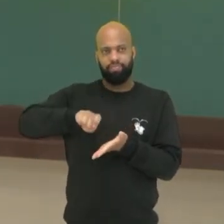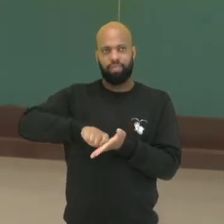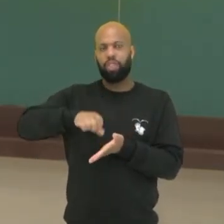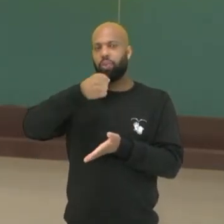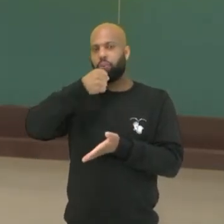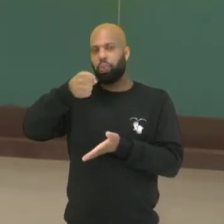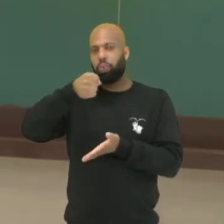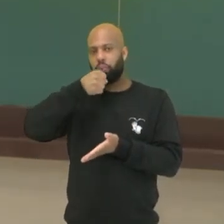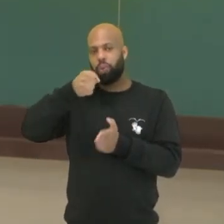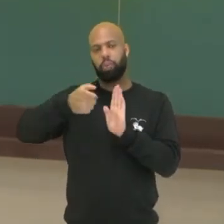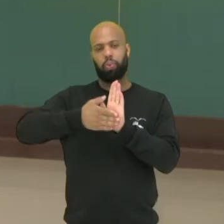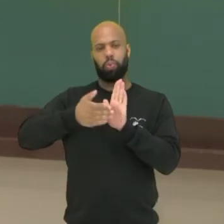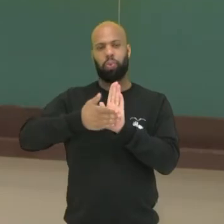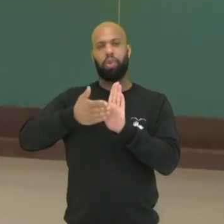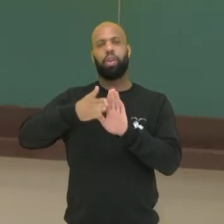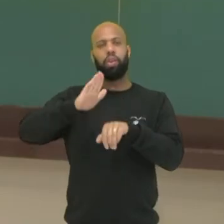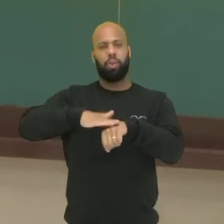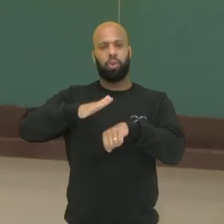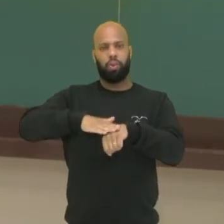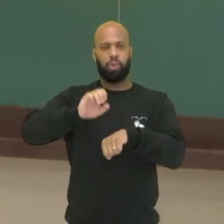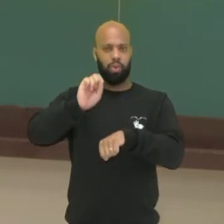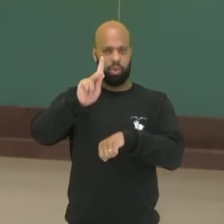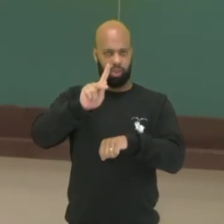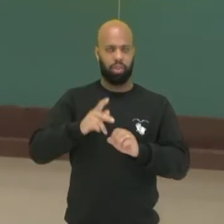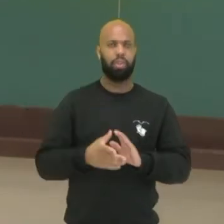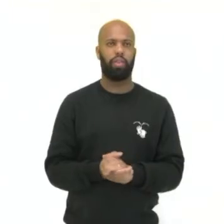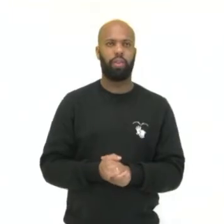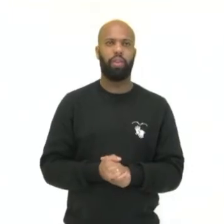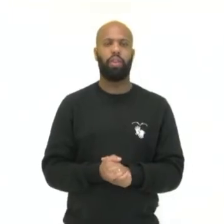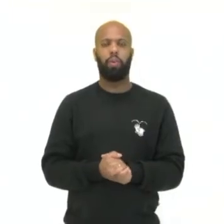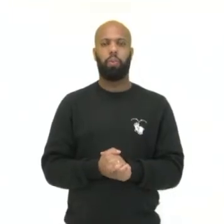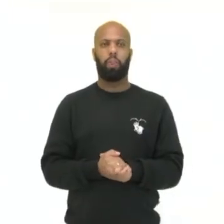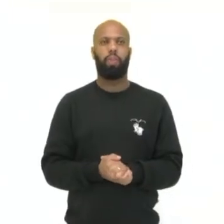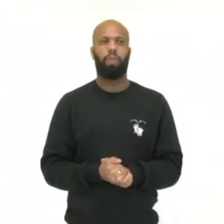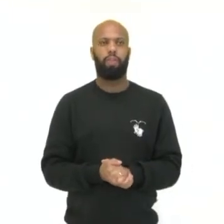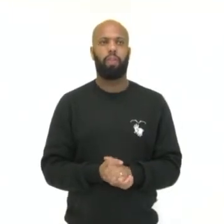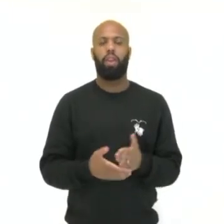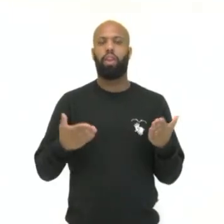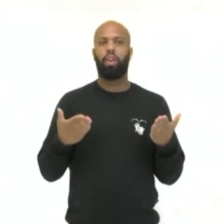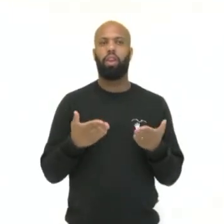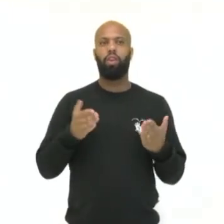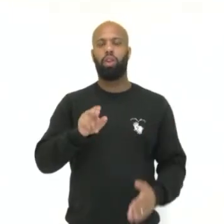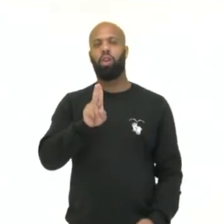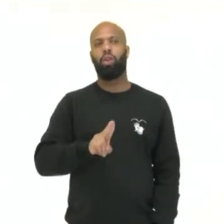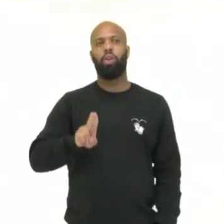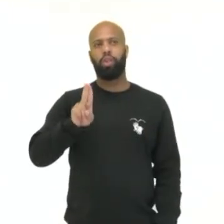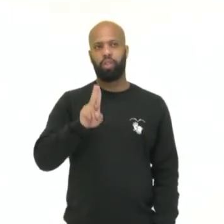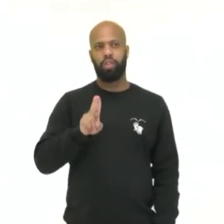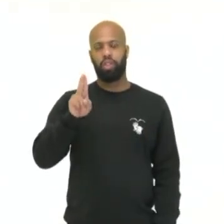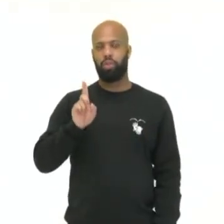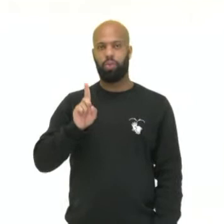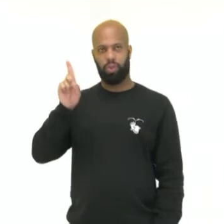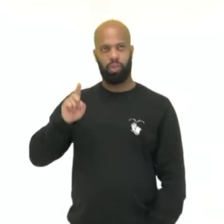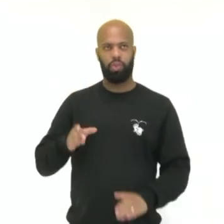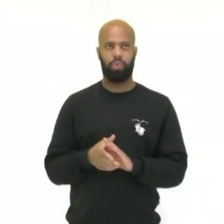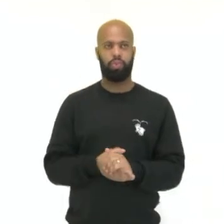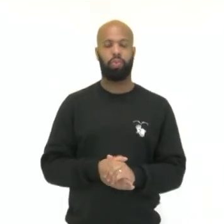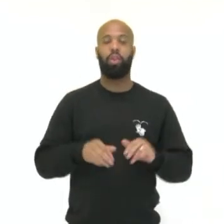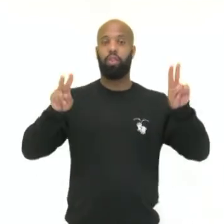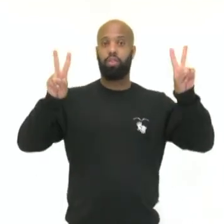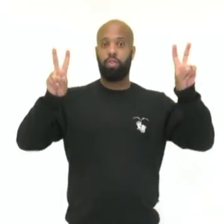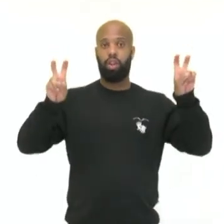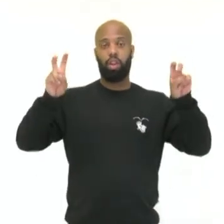a proposta de produção para vocês. Vamos observar então lá? Então os elementos da reportagem. Manchete é o